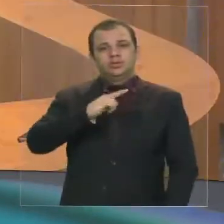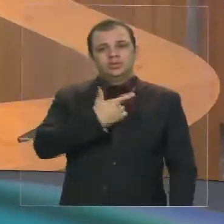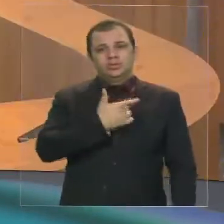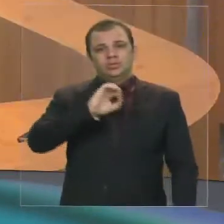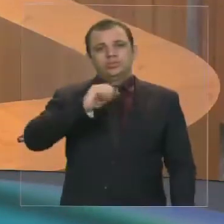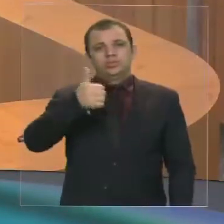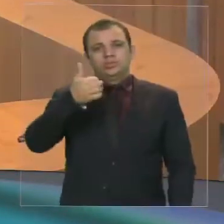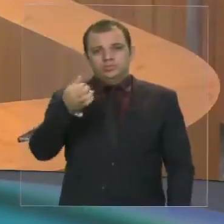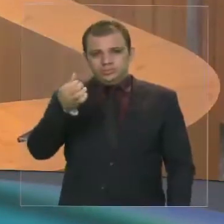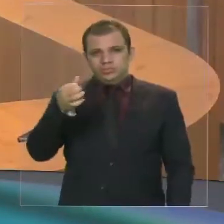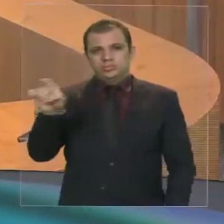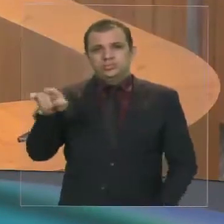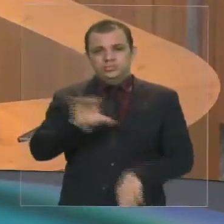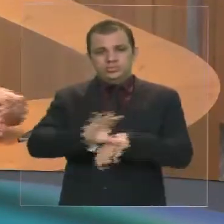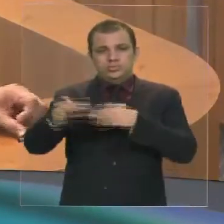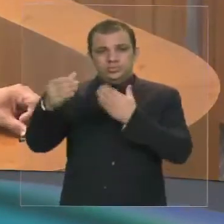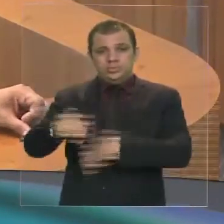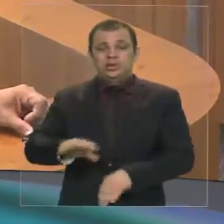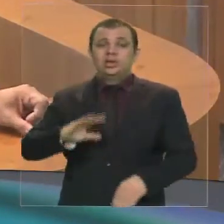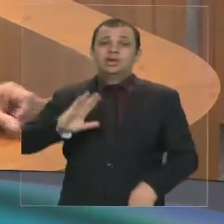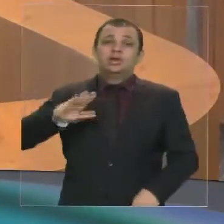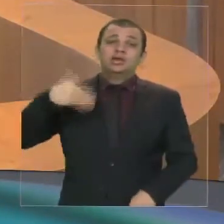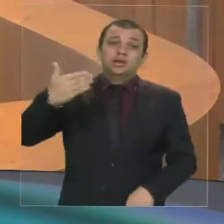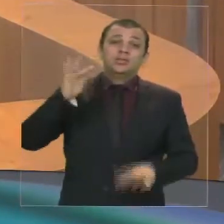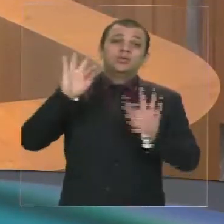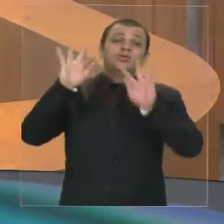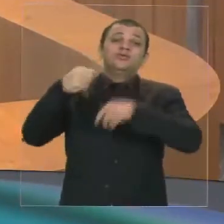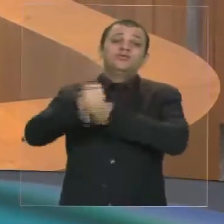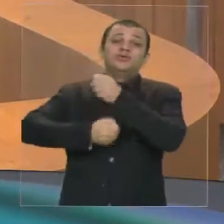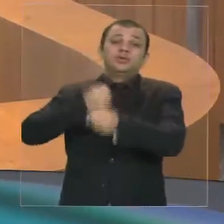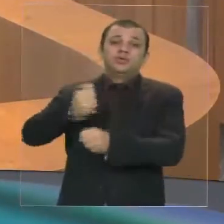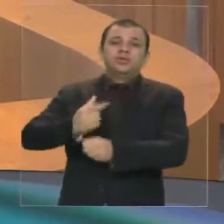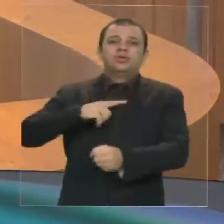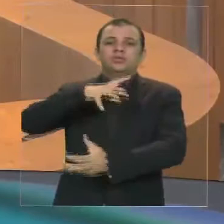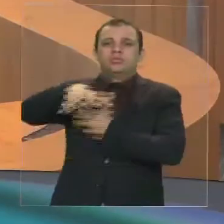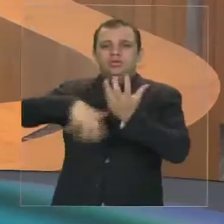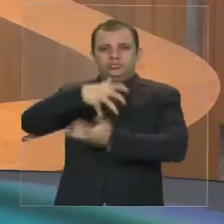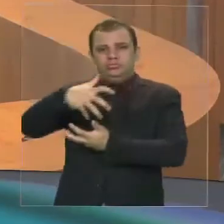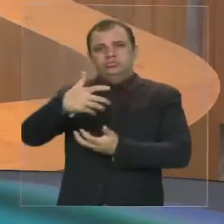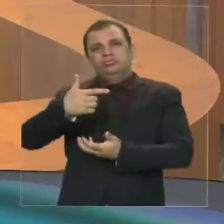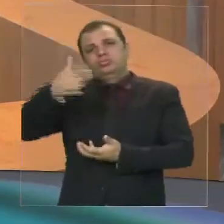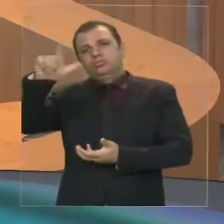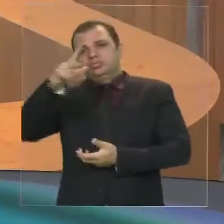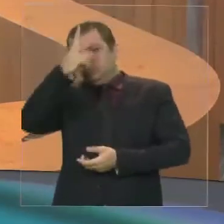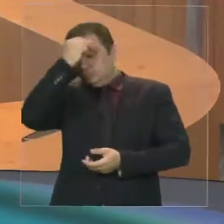No final do ano teve uma celeuma com o prefeito anterior. E